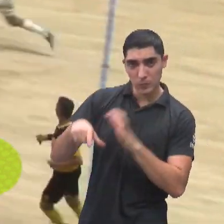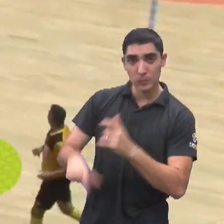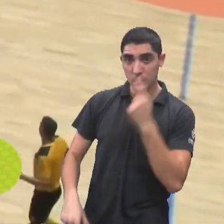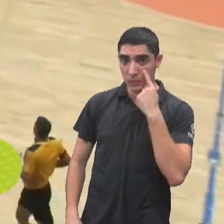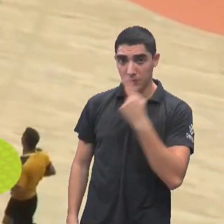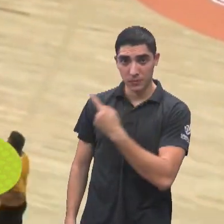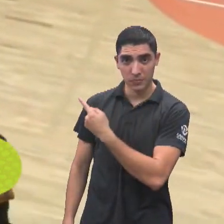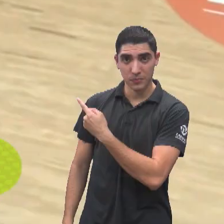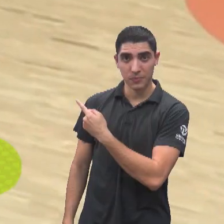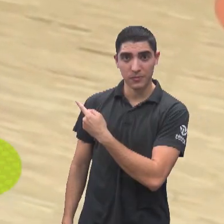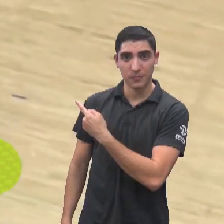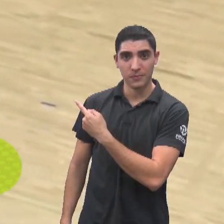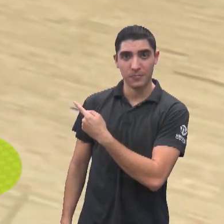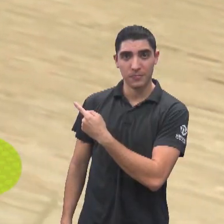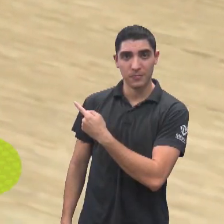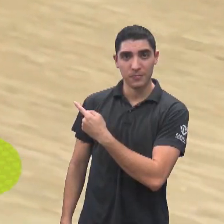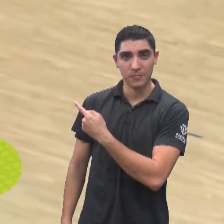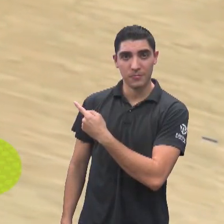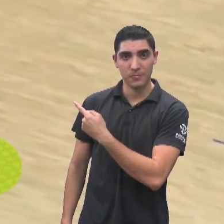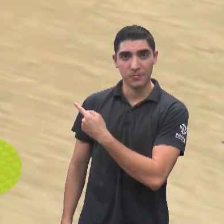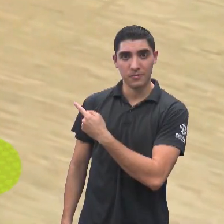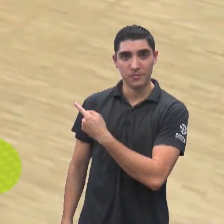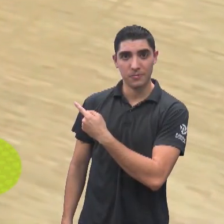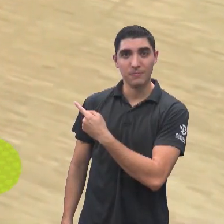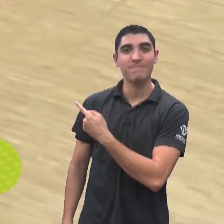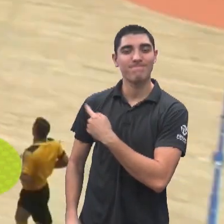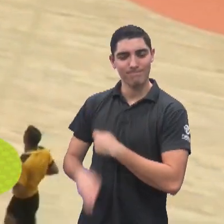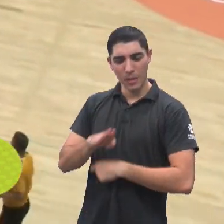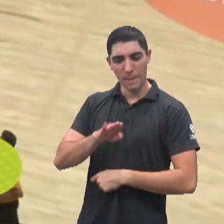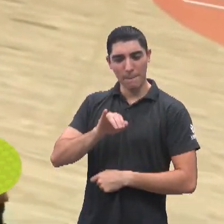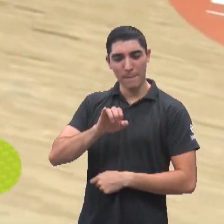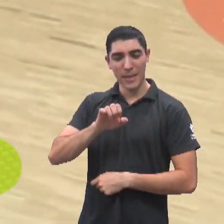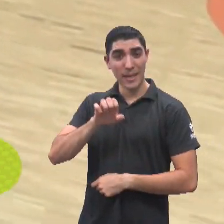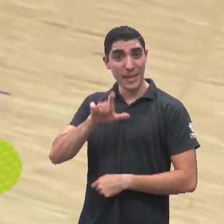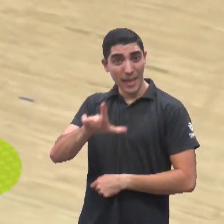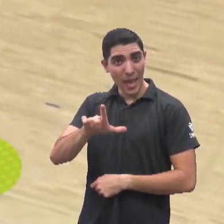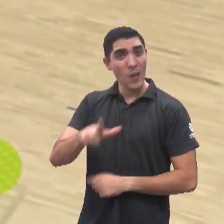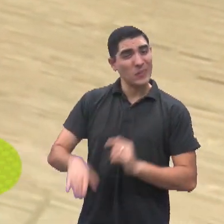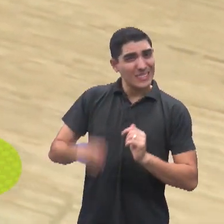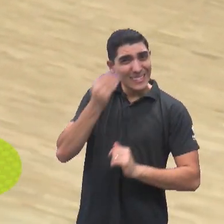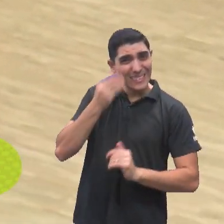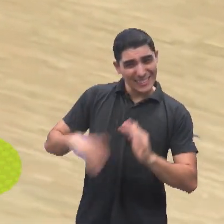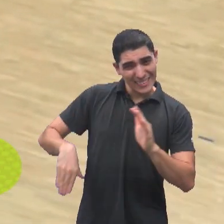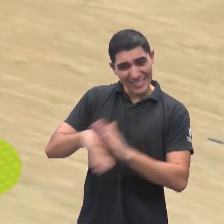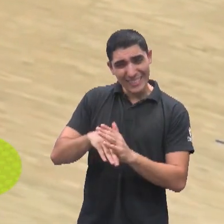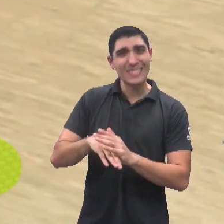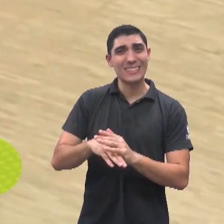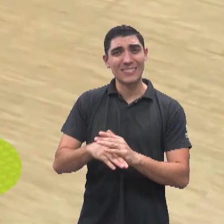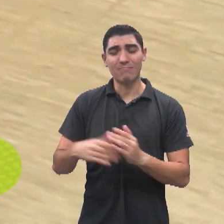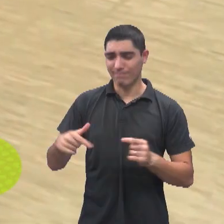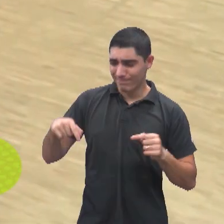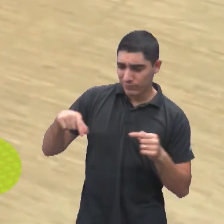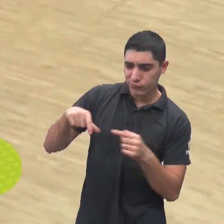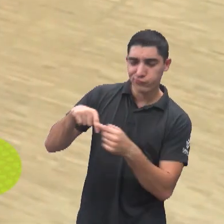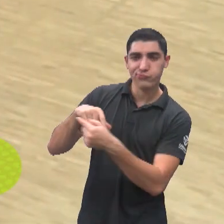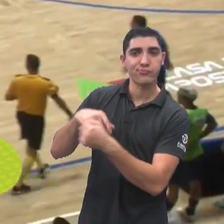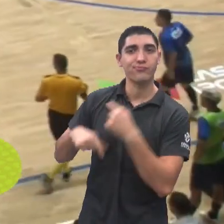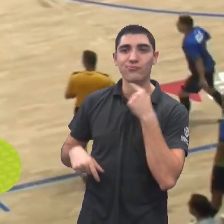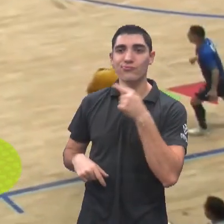meio, abriu na direita para Gui Reis, para Biel bater de primeira, mascado e a bola sair à esquerda de